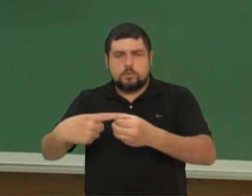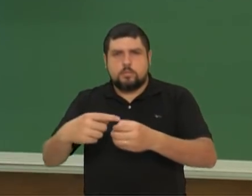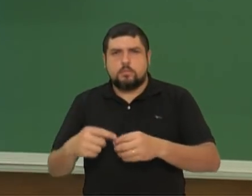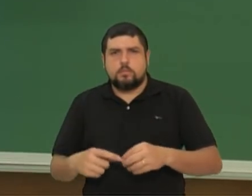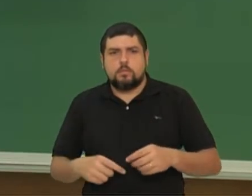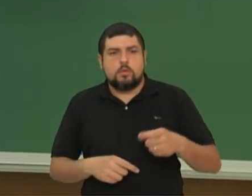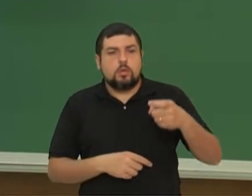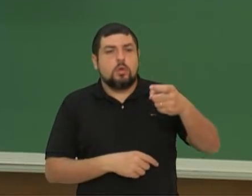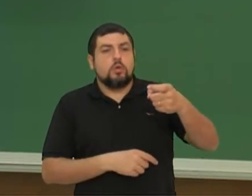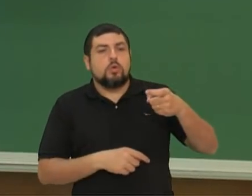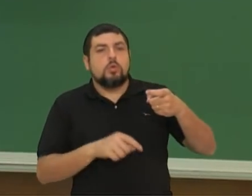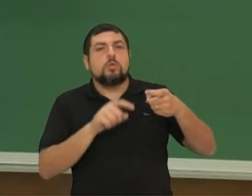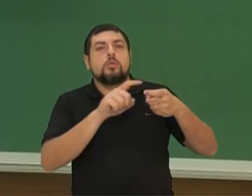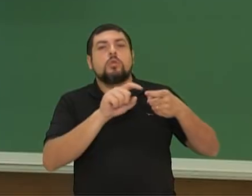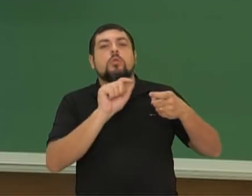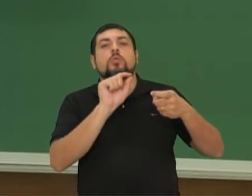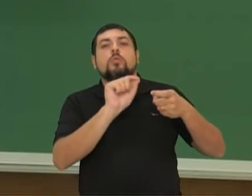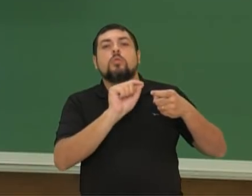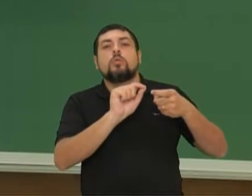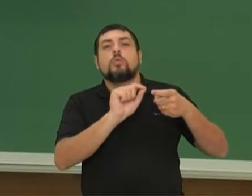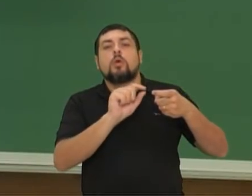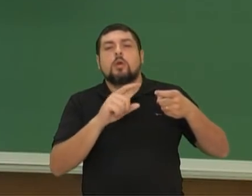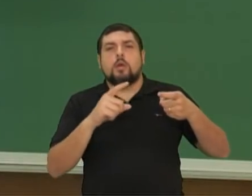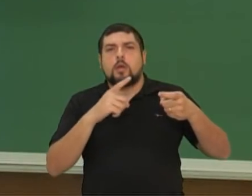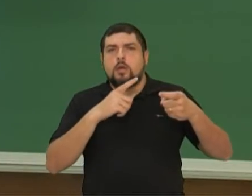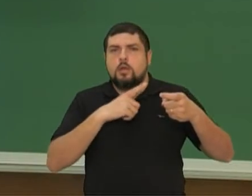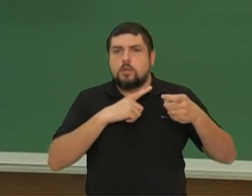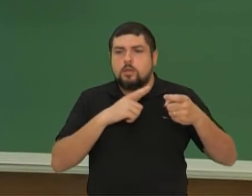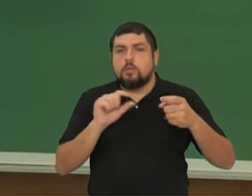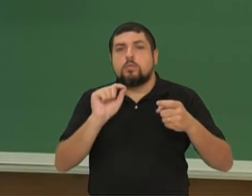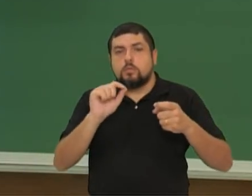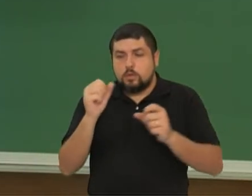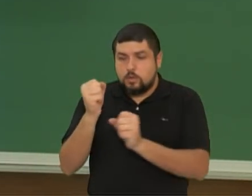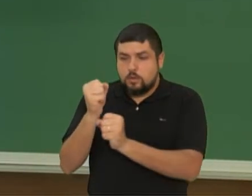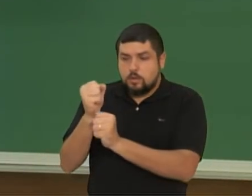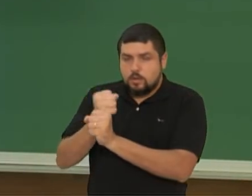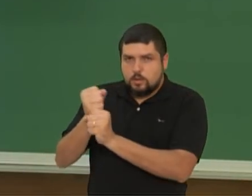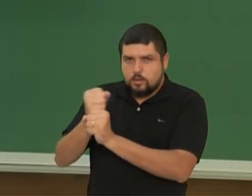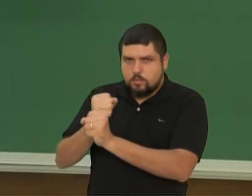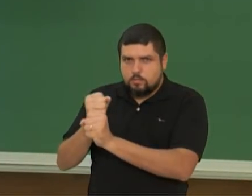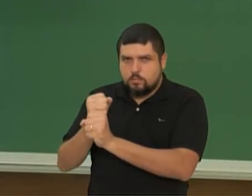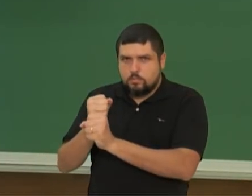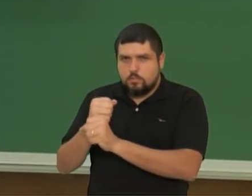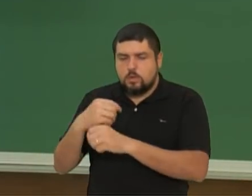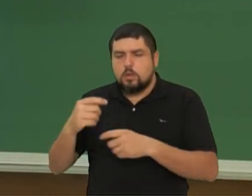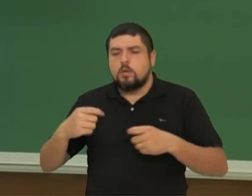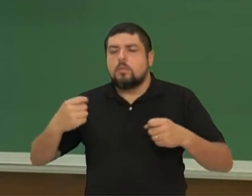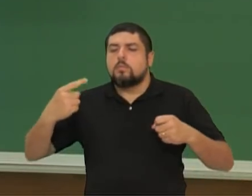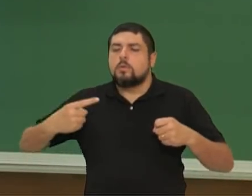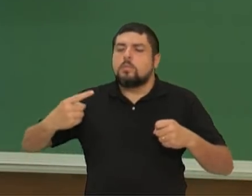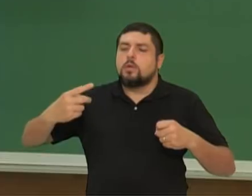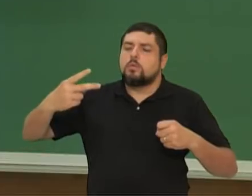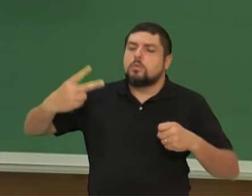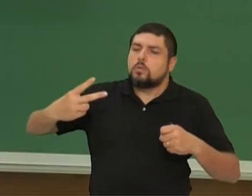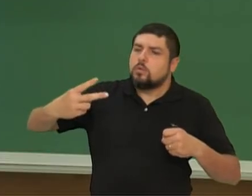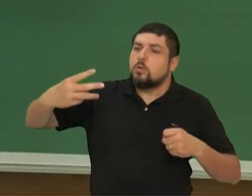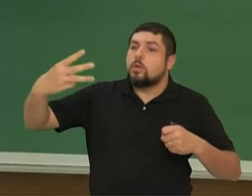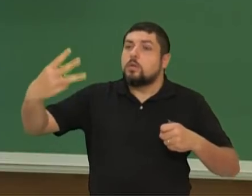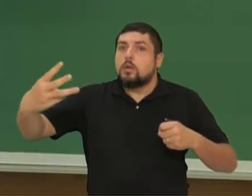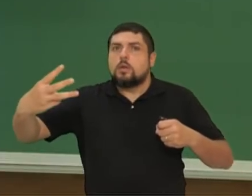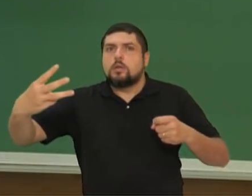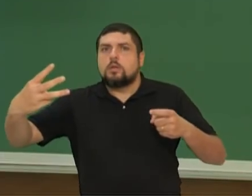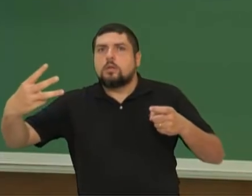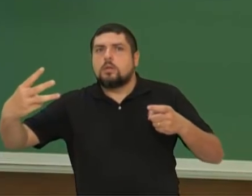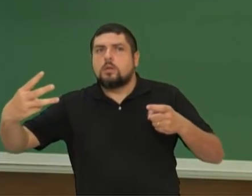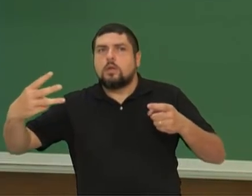variável x está definida em unidade, né, em anos. Então, no primeiro, segundo, terceiro ano, e aqui é